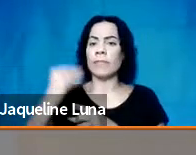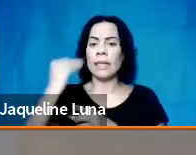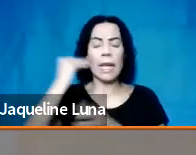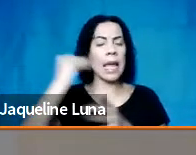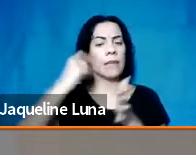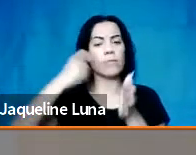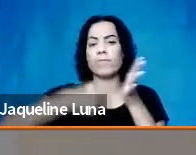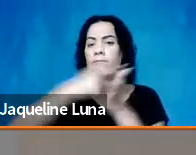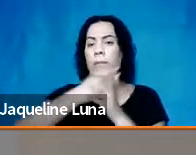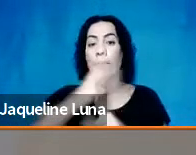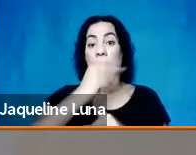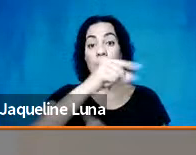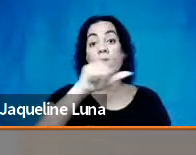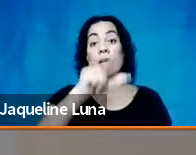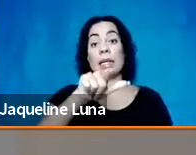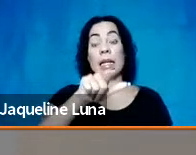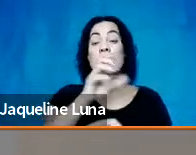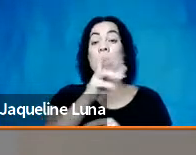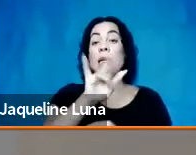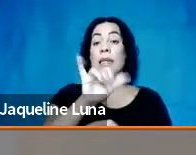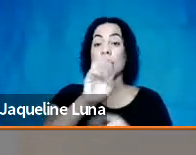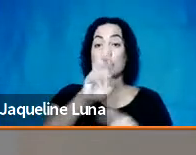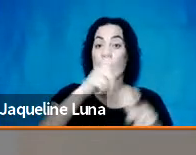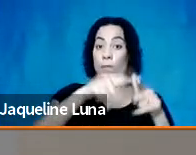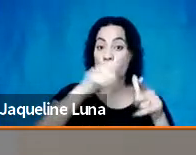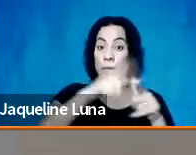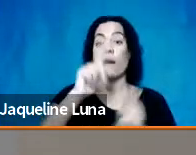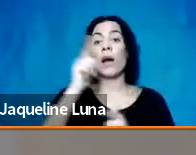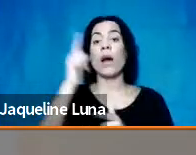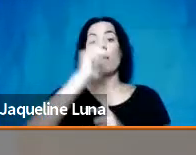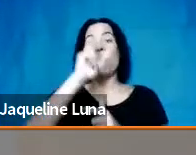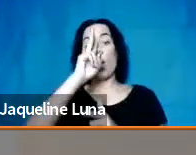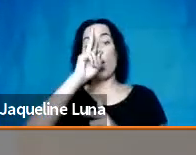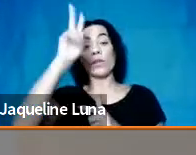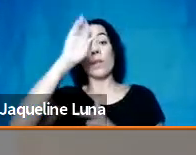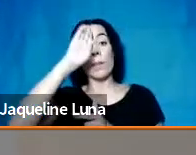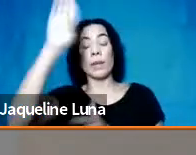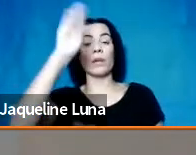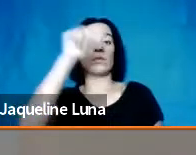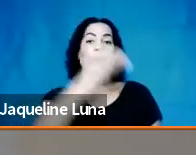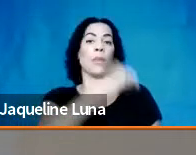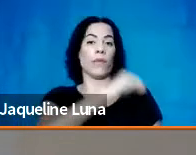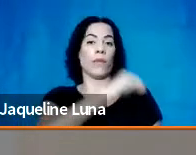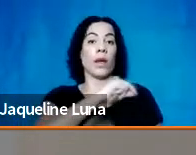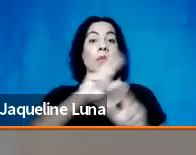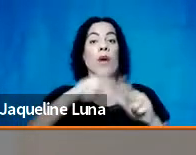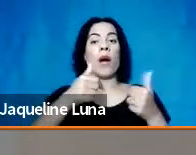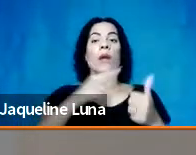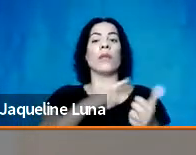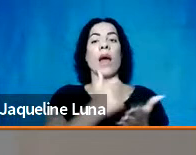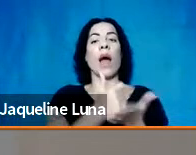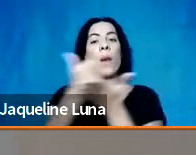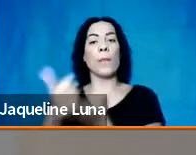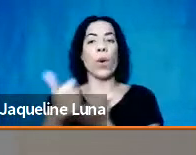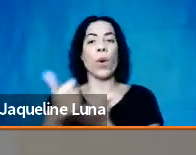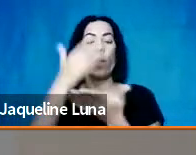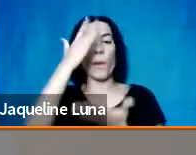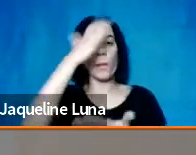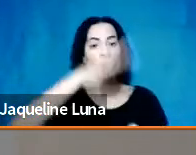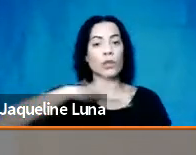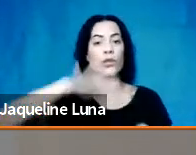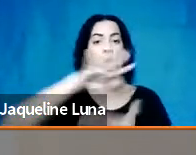ganhou força, muita força com as vacinas, principalmente, e o apoio do público à instituição. Isso a gente vê nos comentários nas